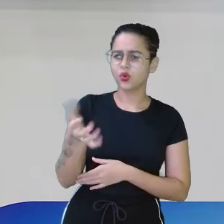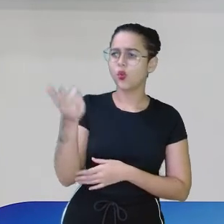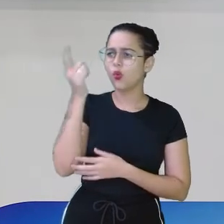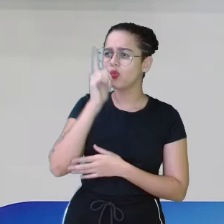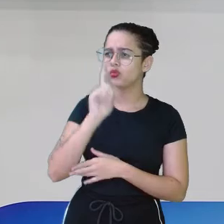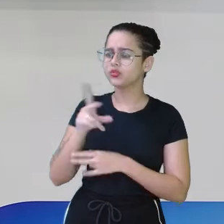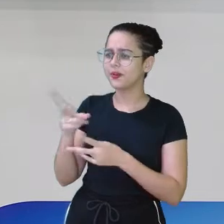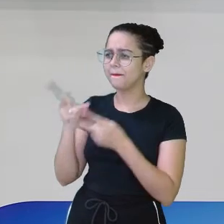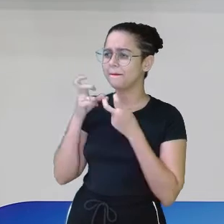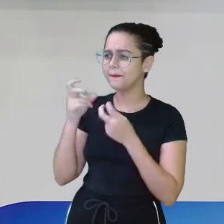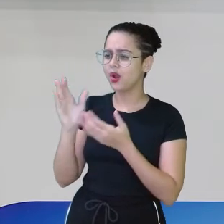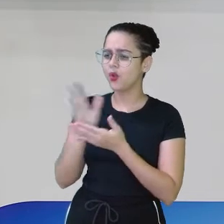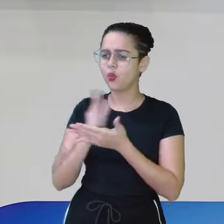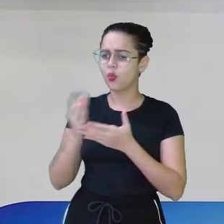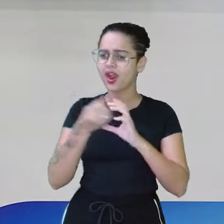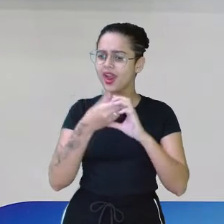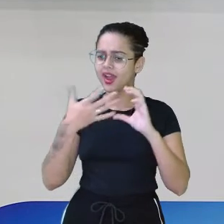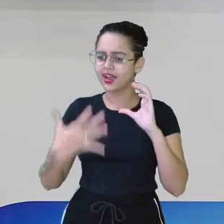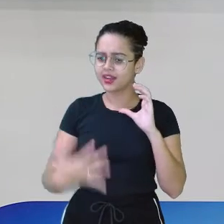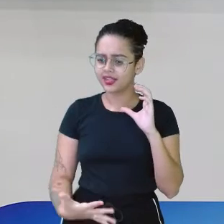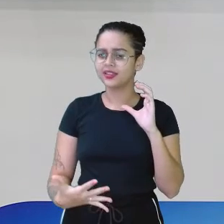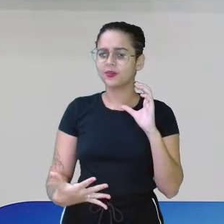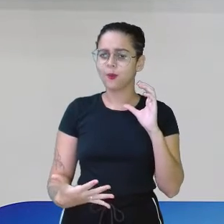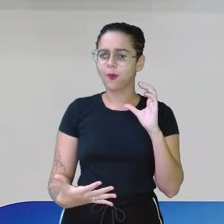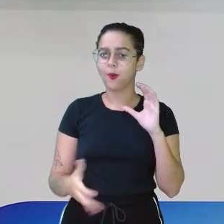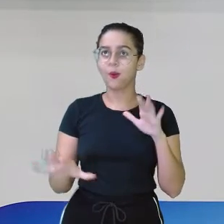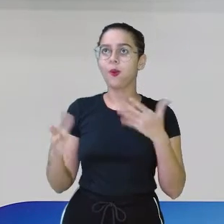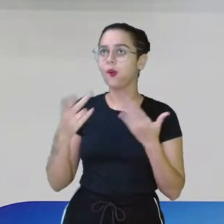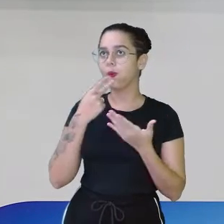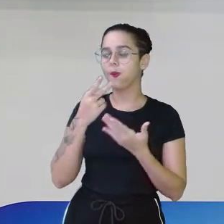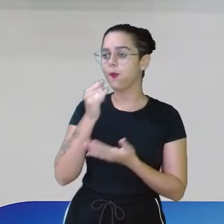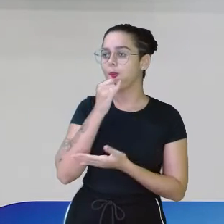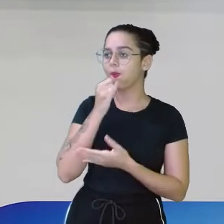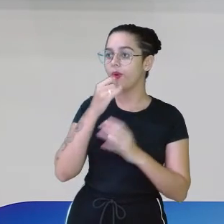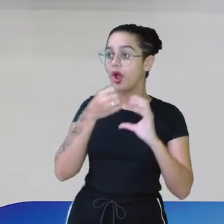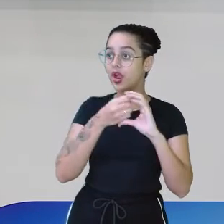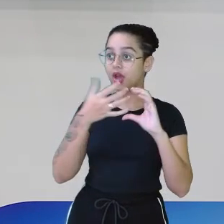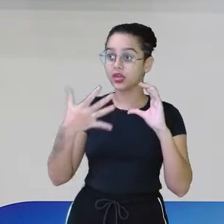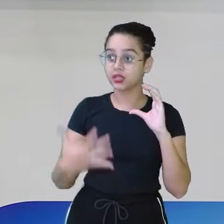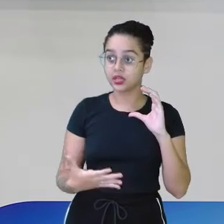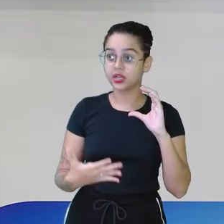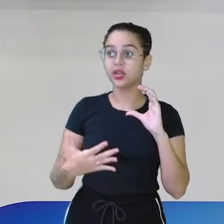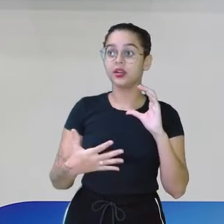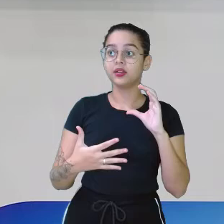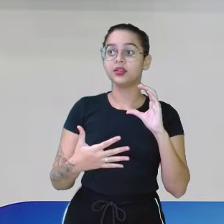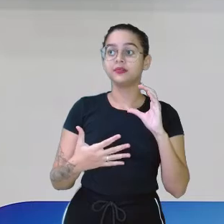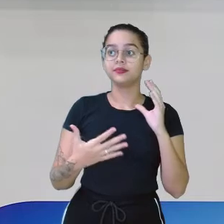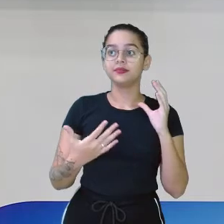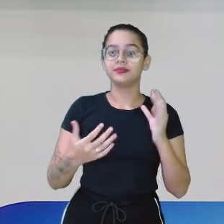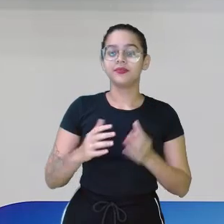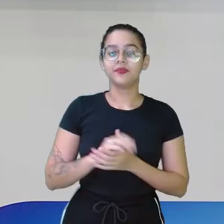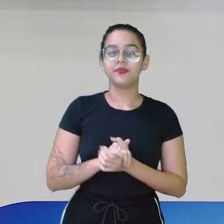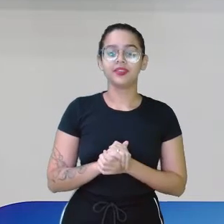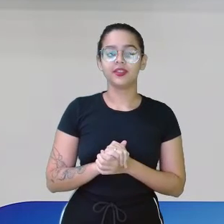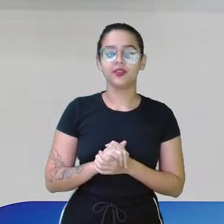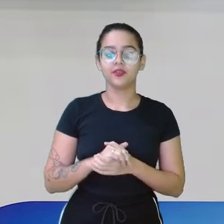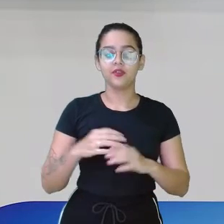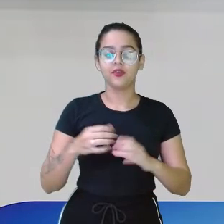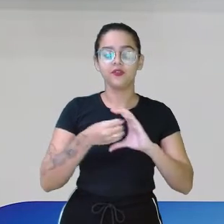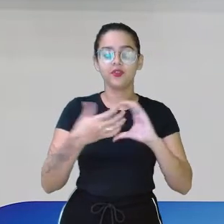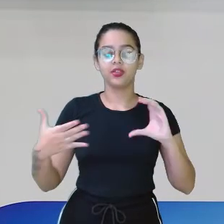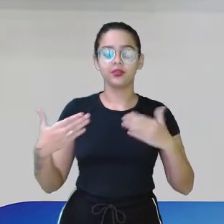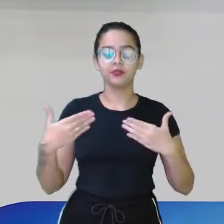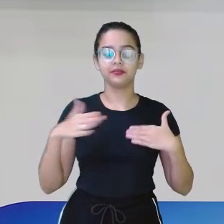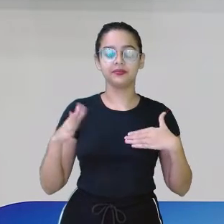consegue identificar alguma característica, e quando eu digo característica fenotípica, né? Aquela que aparece